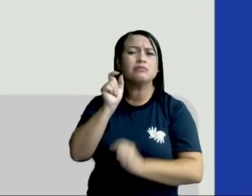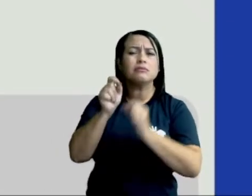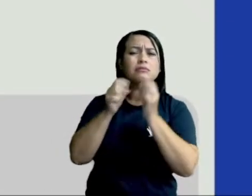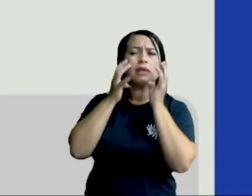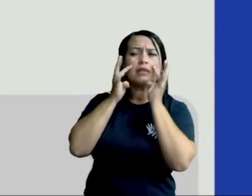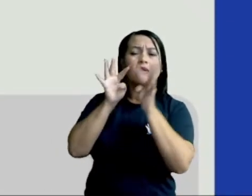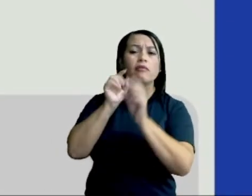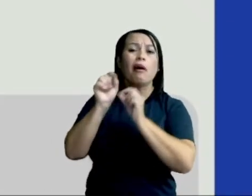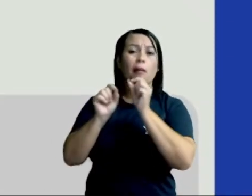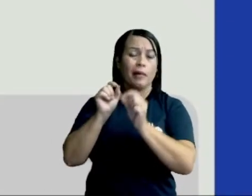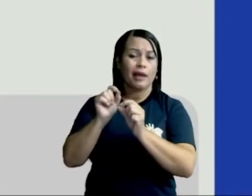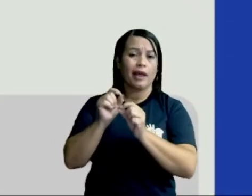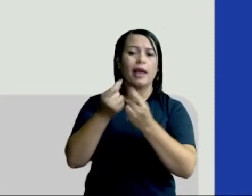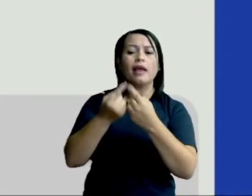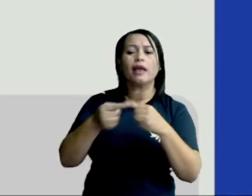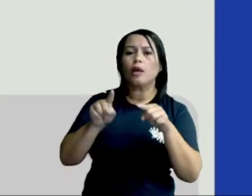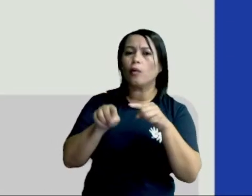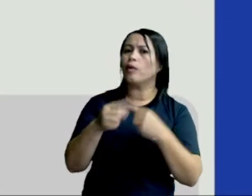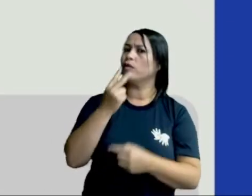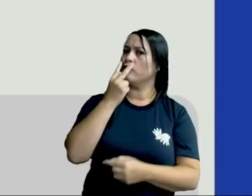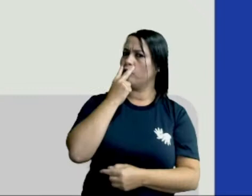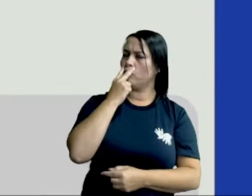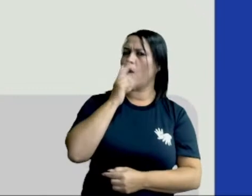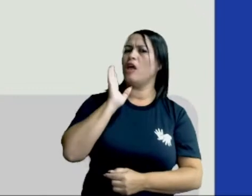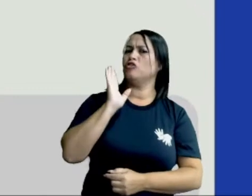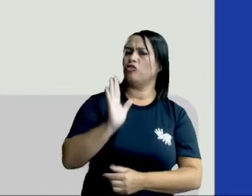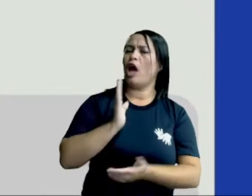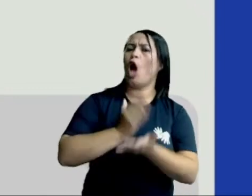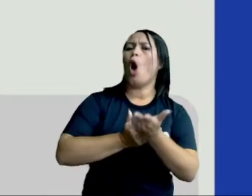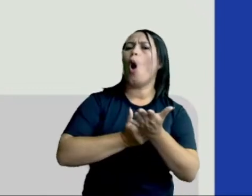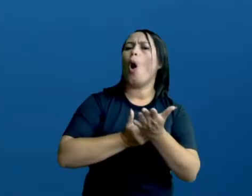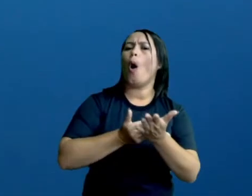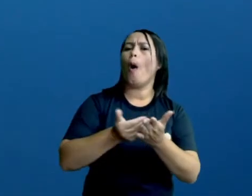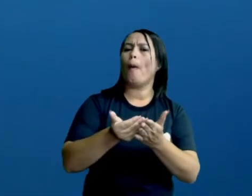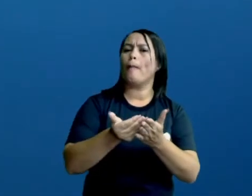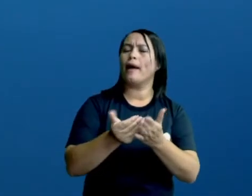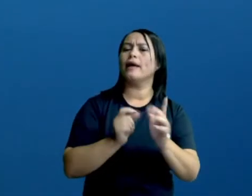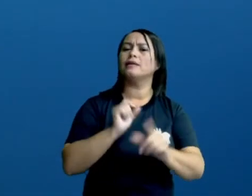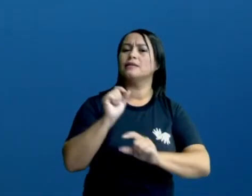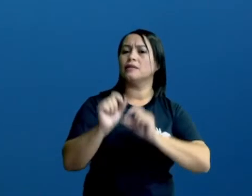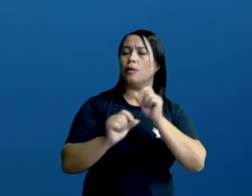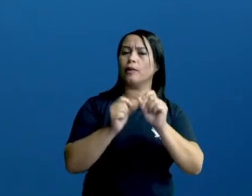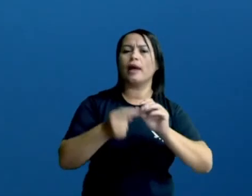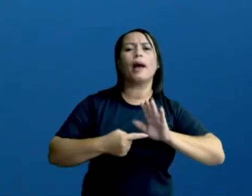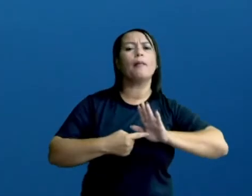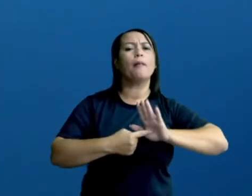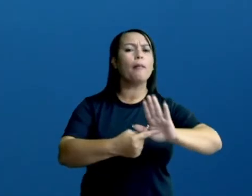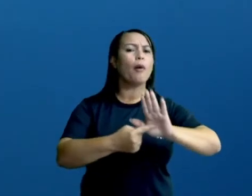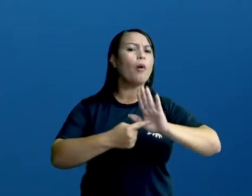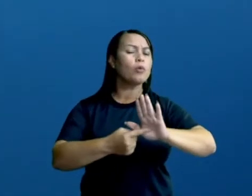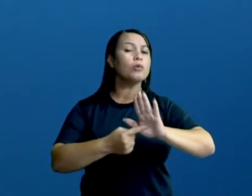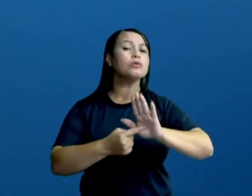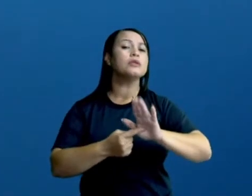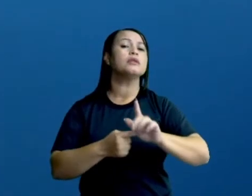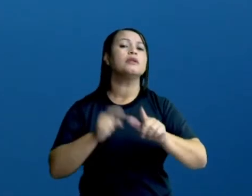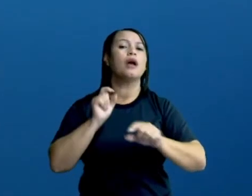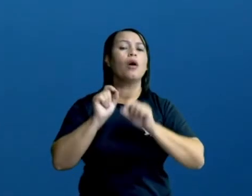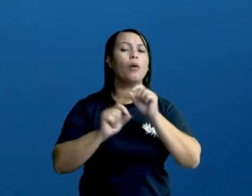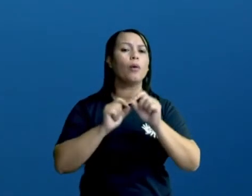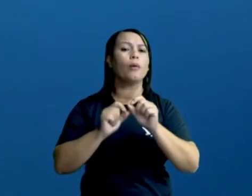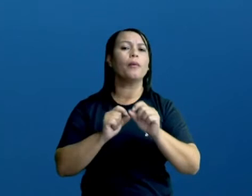o hino da cidade da Vitória de Santo Antão, ele já começa a apresentar ou a